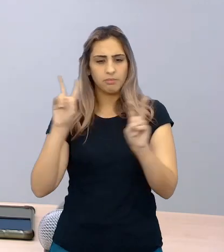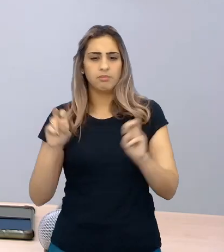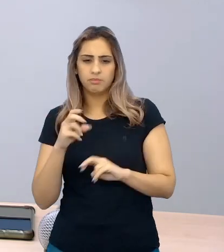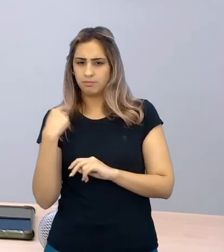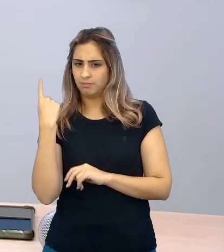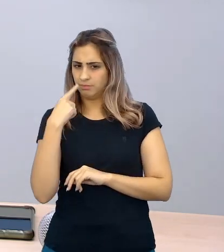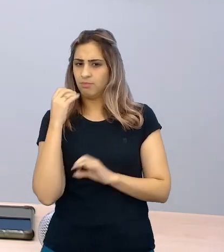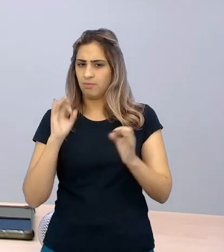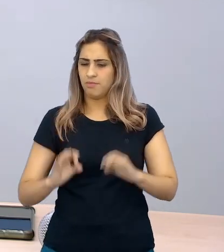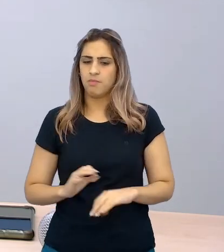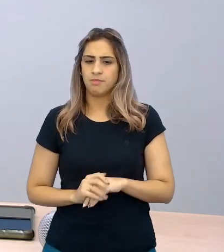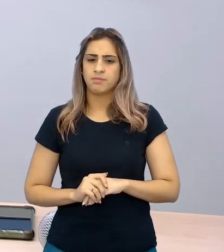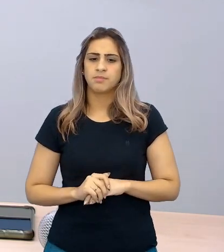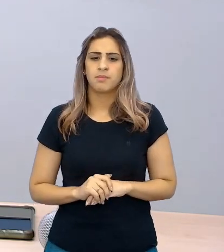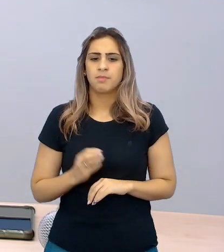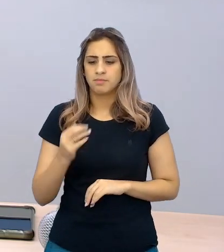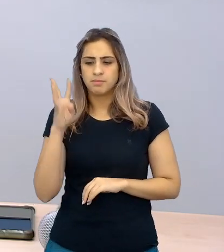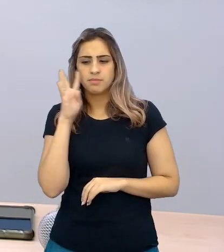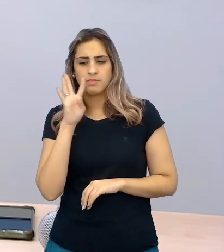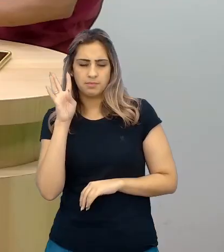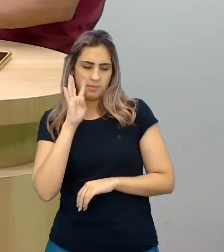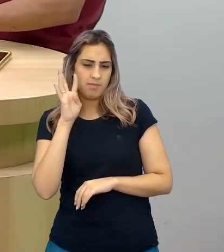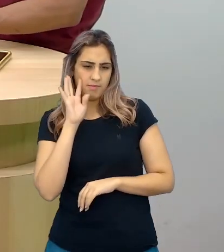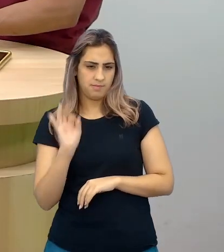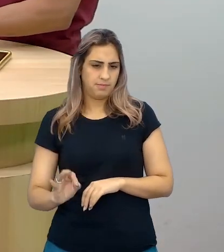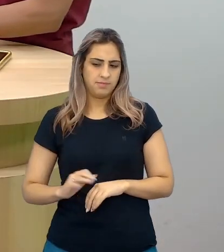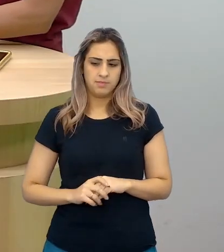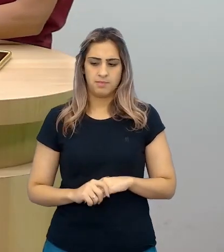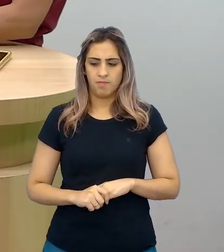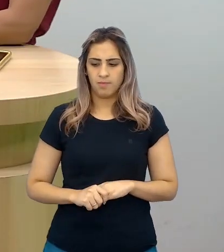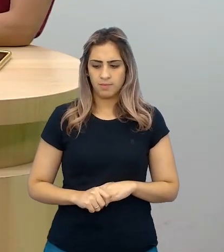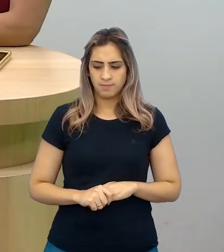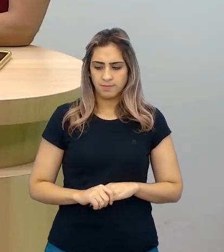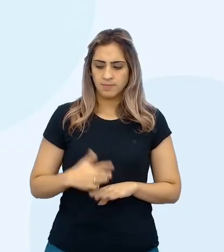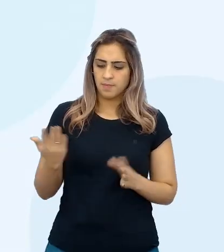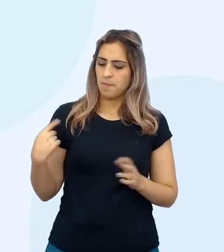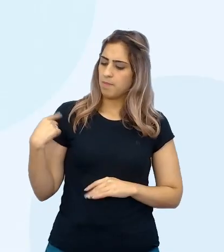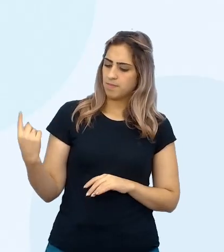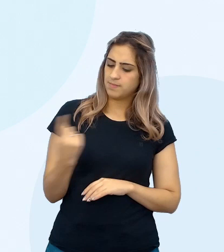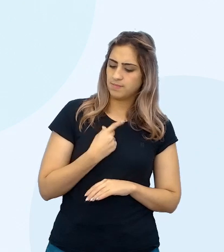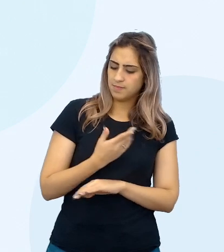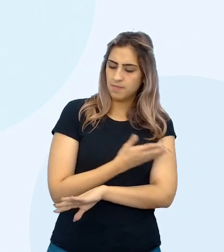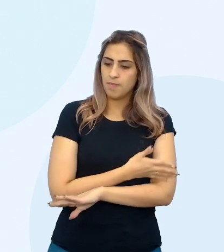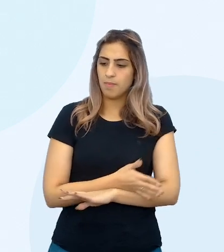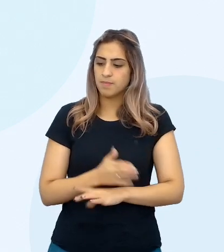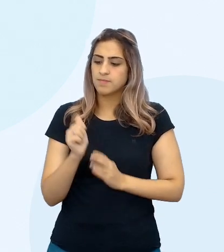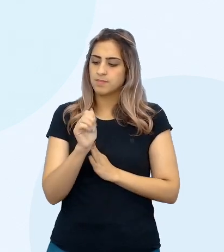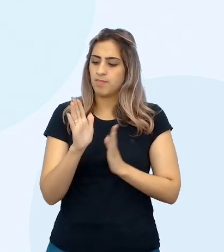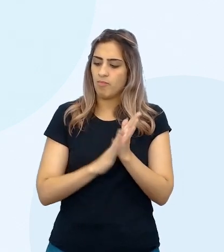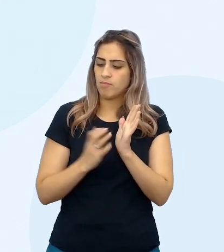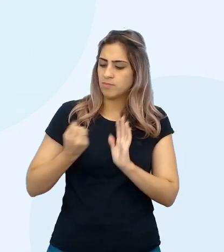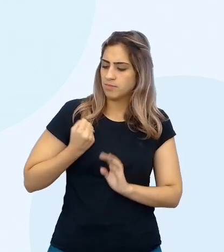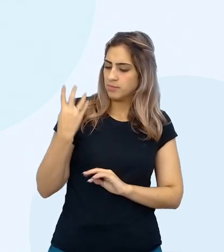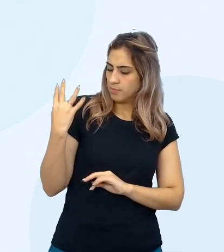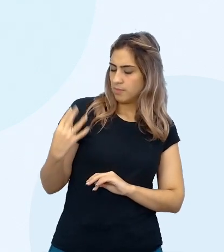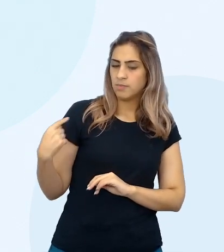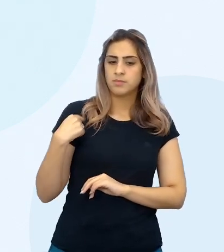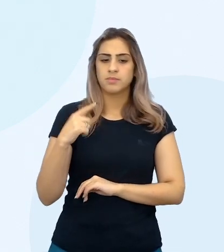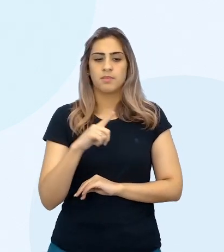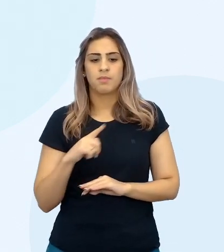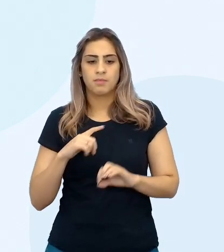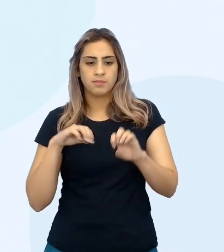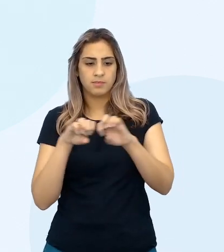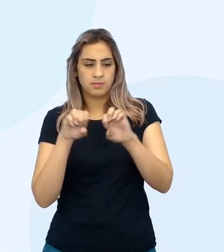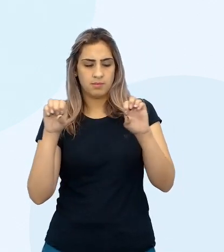bem loucas, legal, tá? Né? Integrando os componentes aí, né? Bem claro. legal. Bacana. E a gente está, então, começando aí a nossa atividade número 4, e aqui tem os